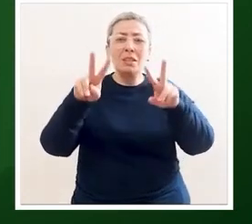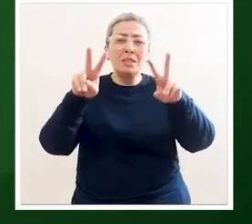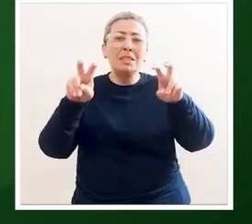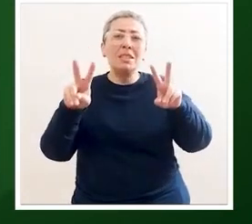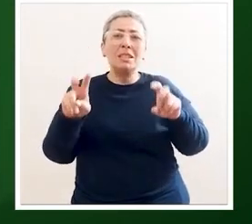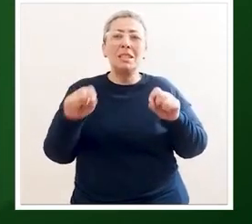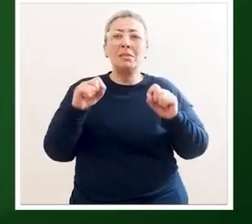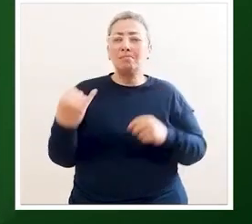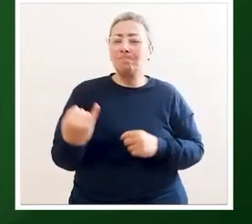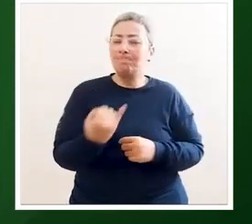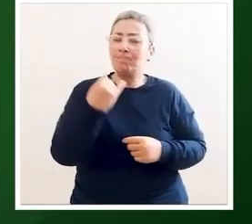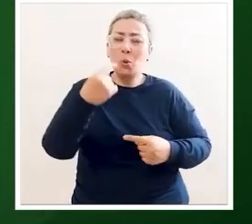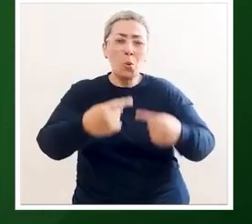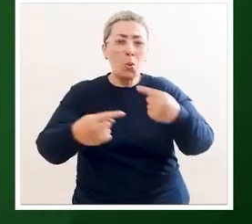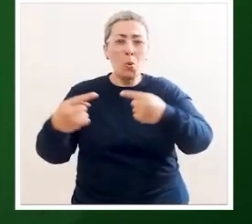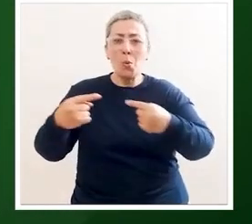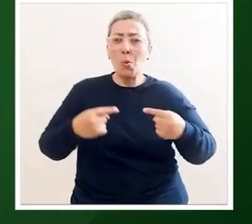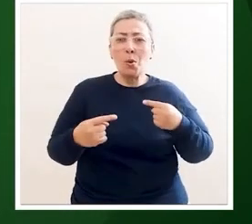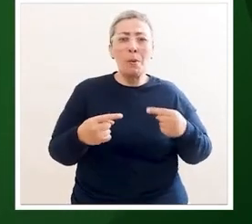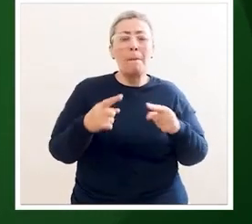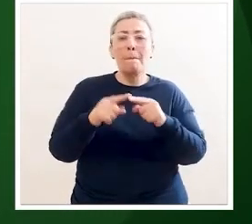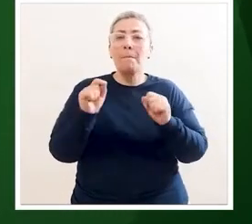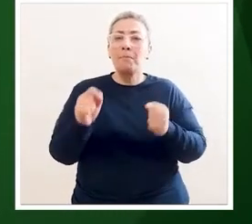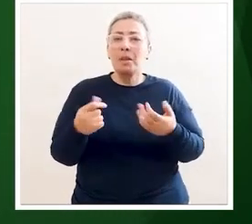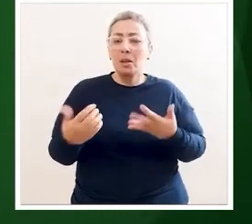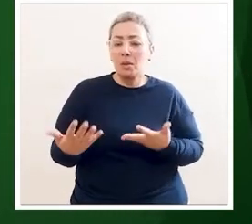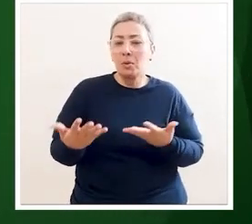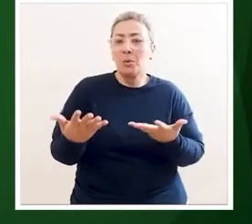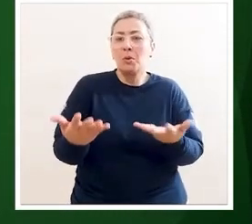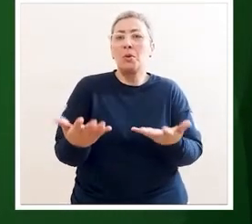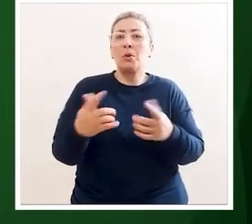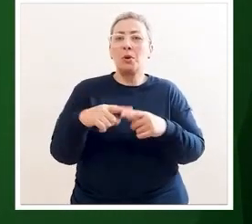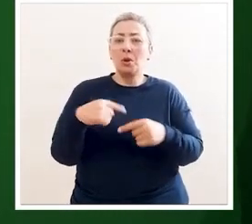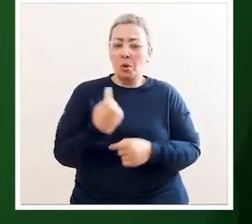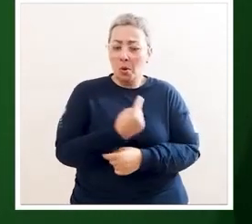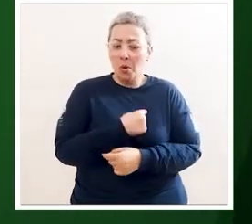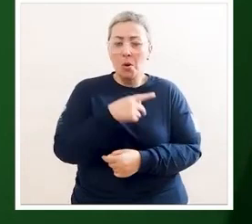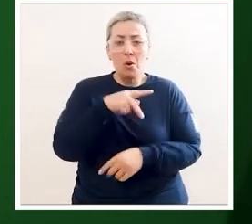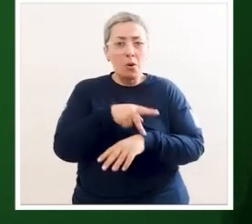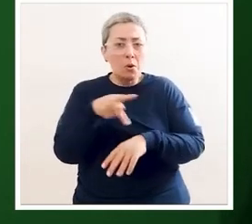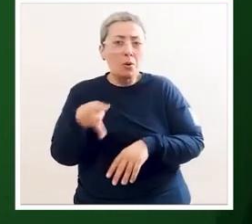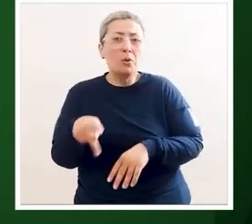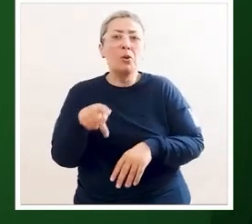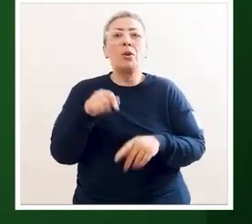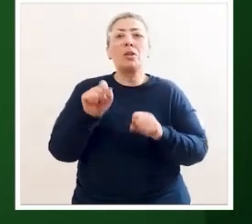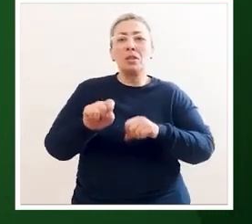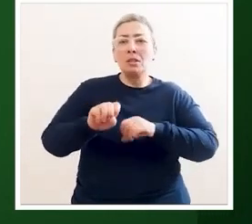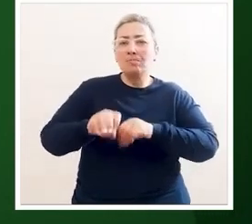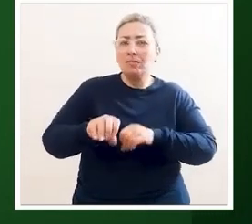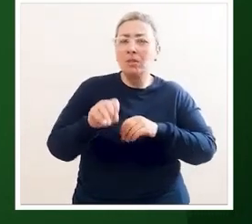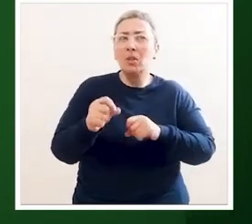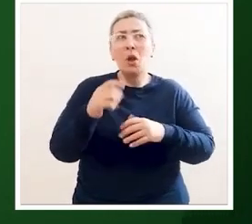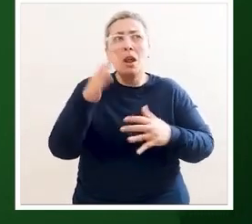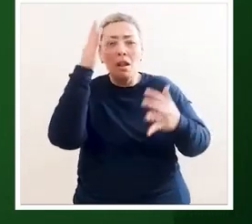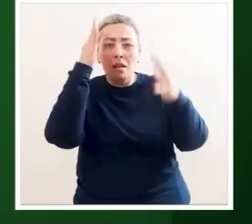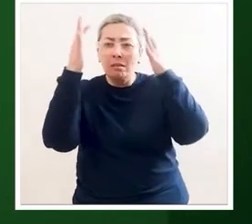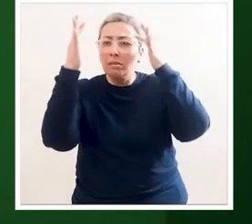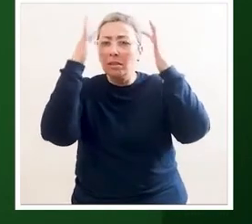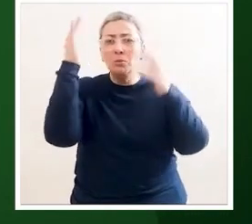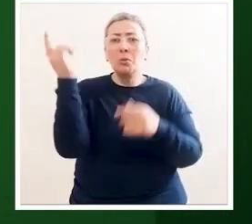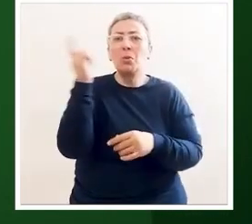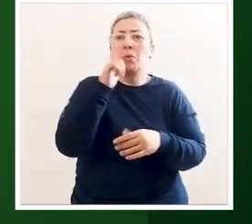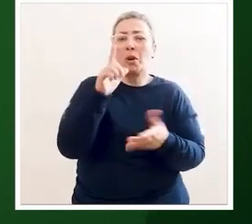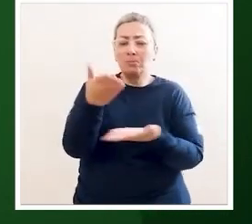temáticas tão importantes para serem discutidas levando nosso professores educadores A